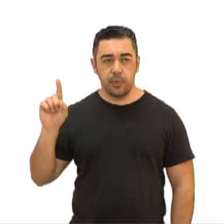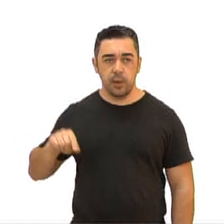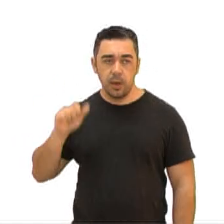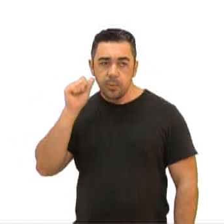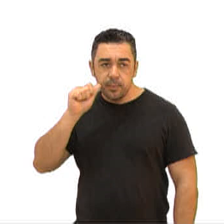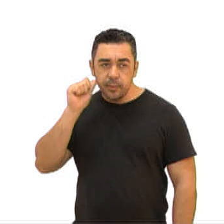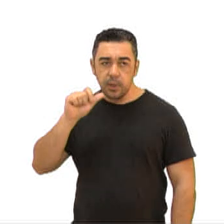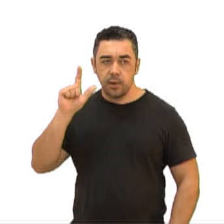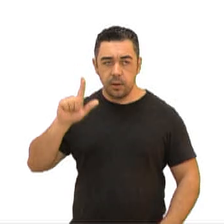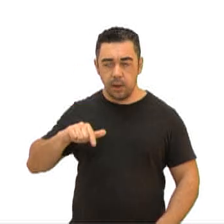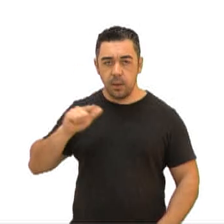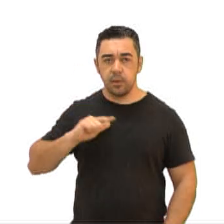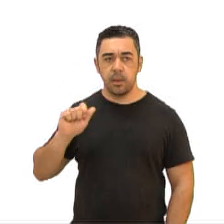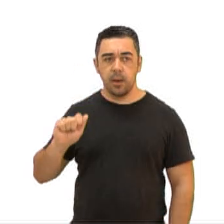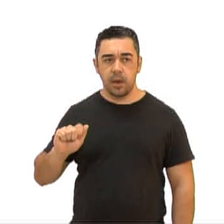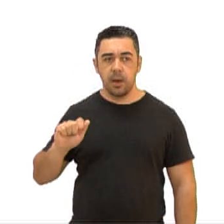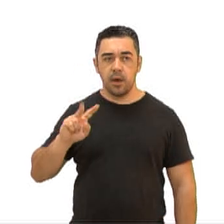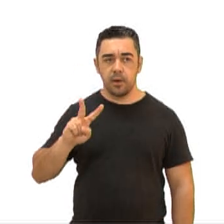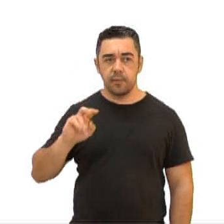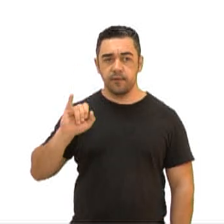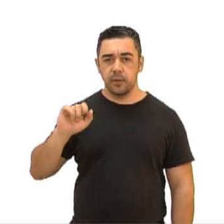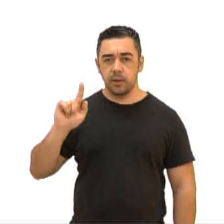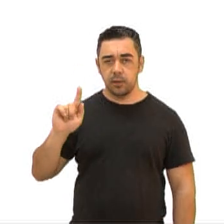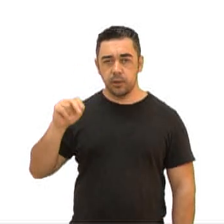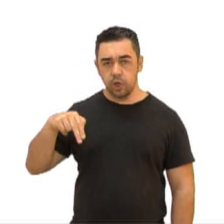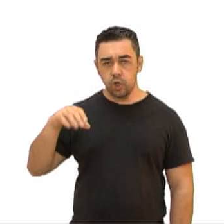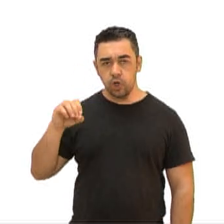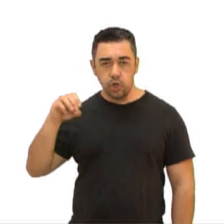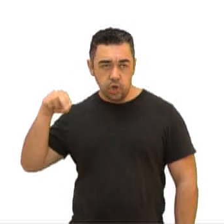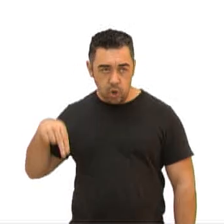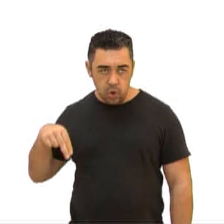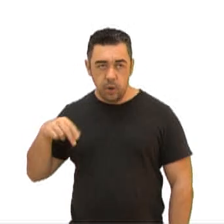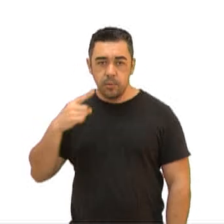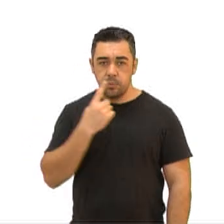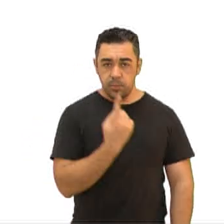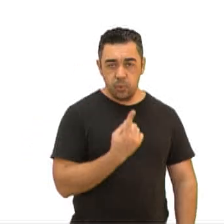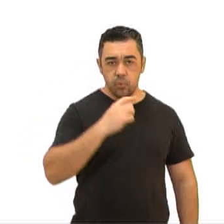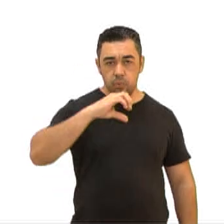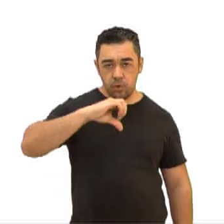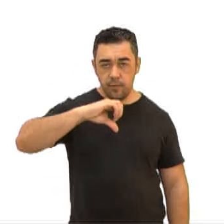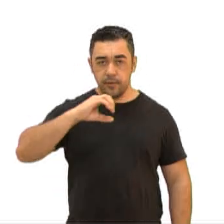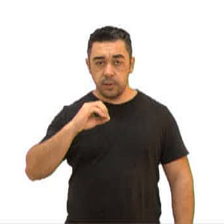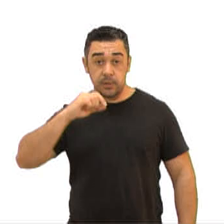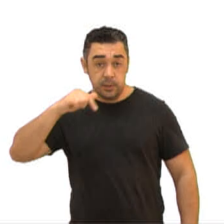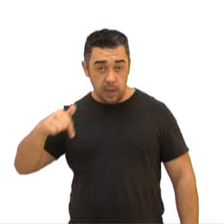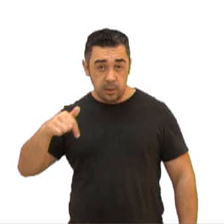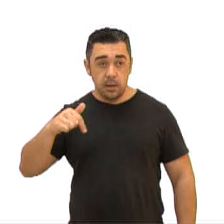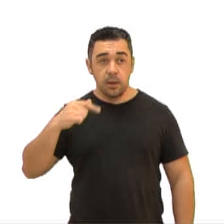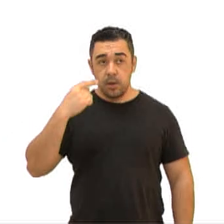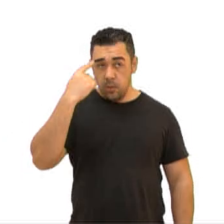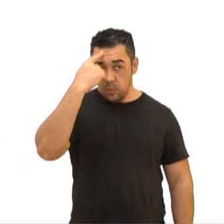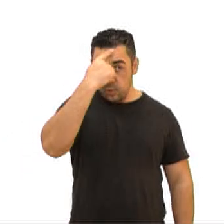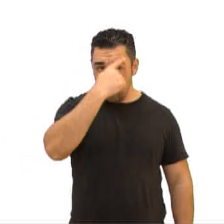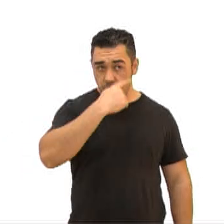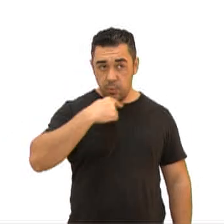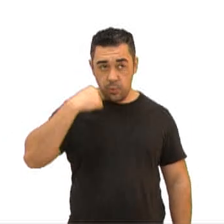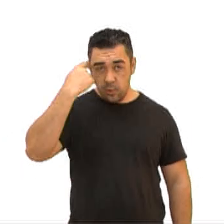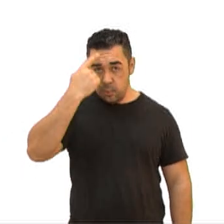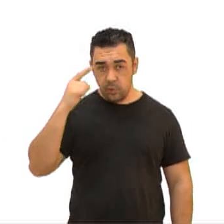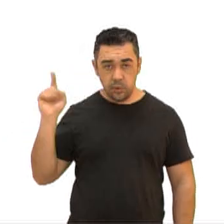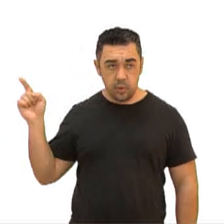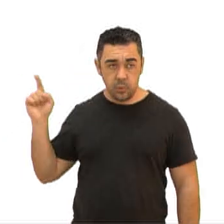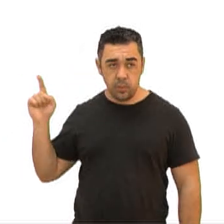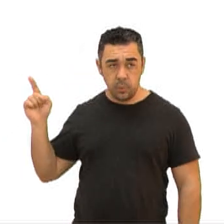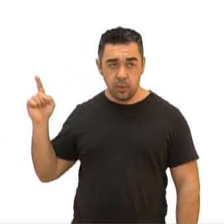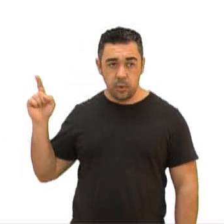A Senhorita de Avignon, Las Mademoiselles d'Avignon, de 1907, e alguns rostos, esses